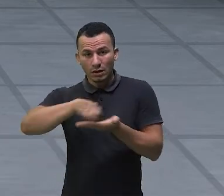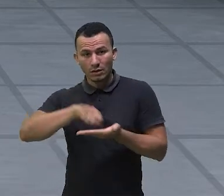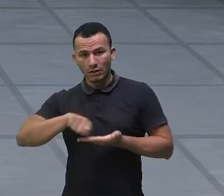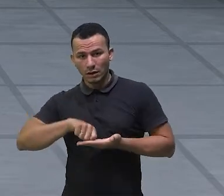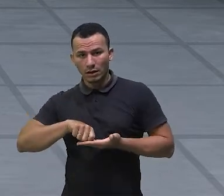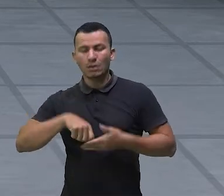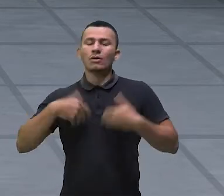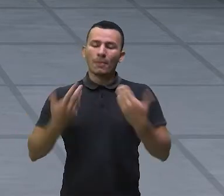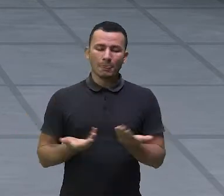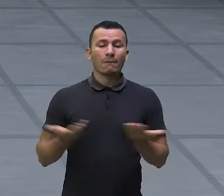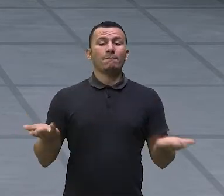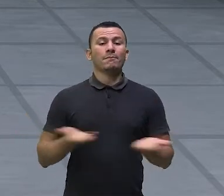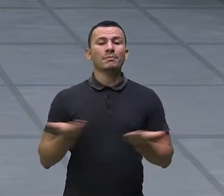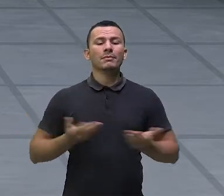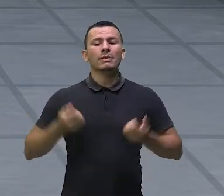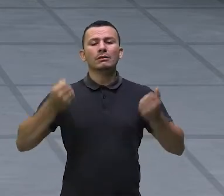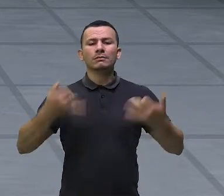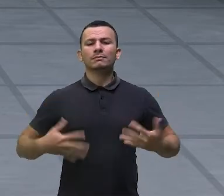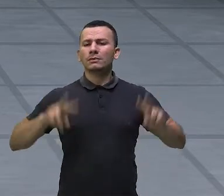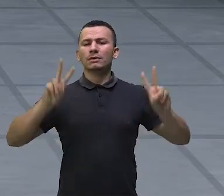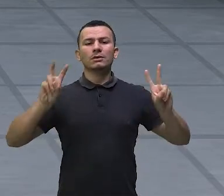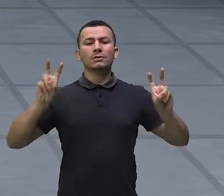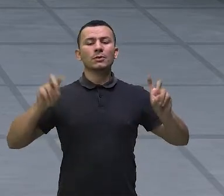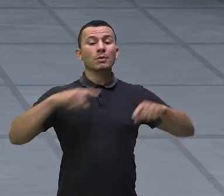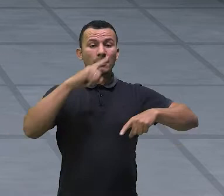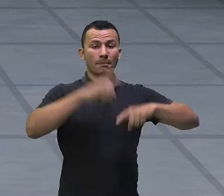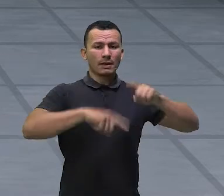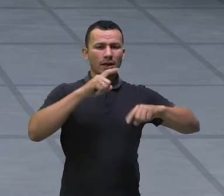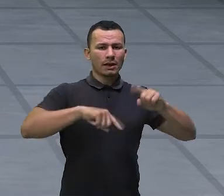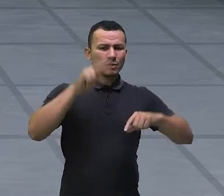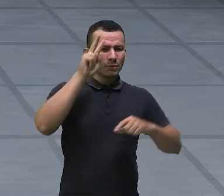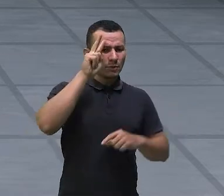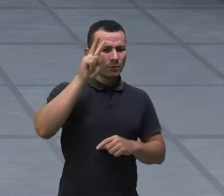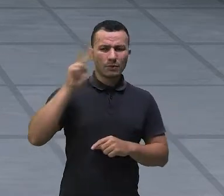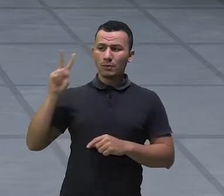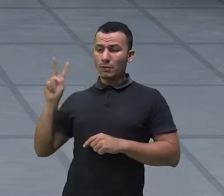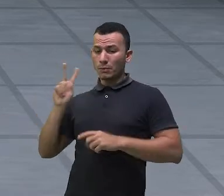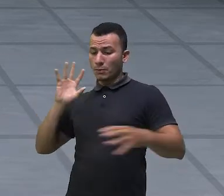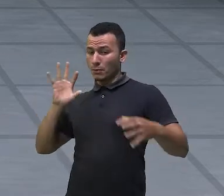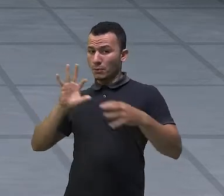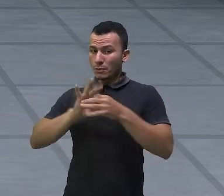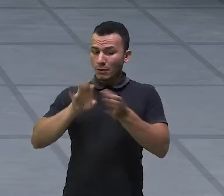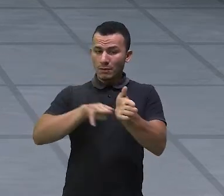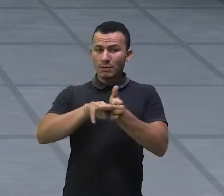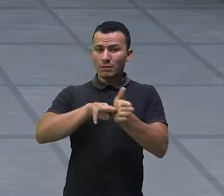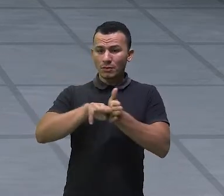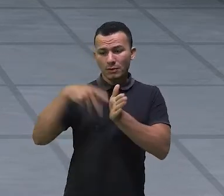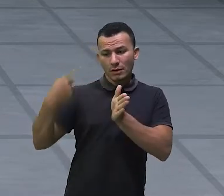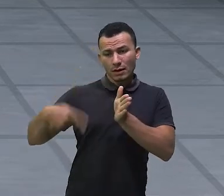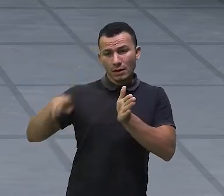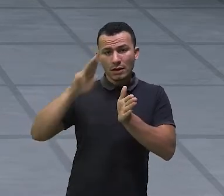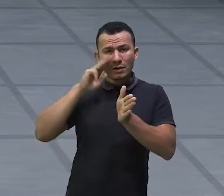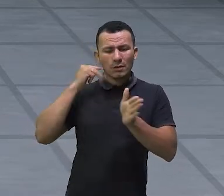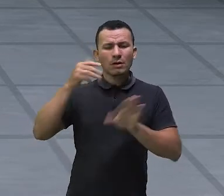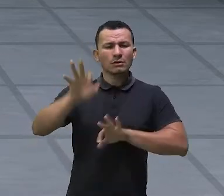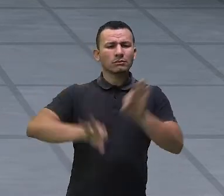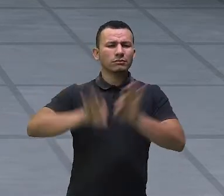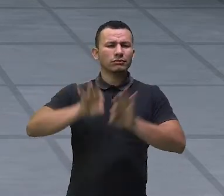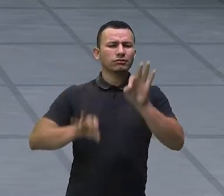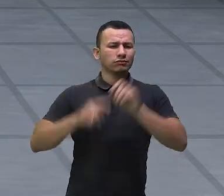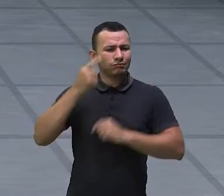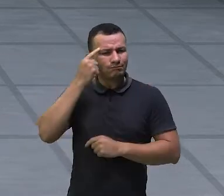muito bem. Então, agora a gente vai falar sobre o materialismo histórico, dentro dessa metodologia que Marx